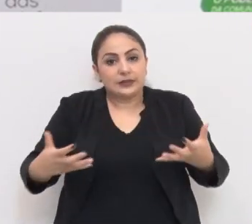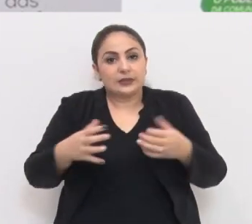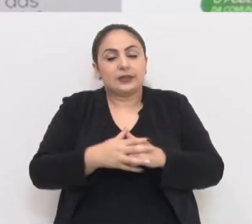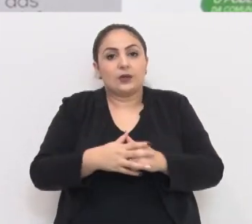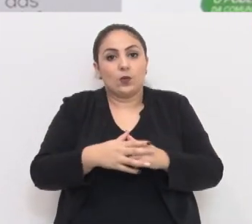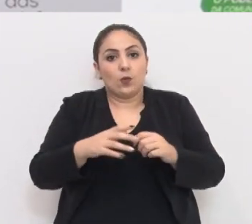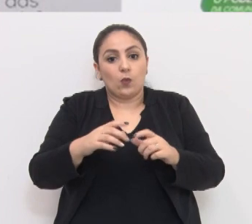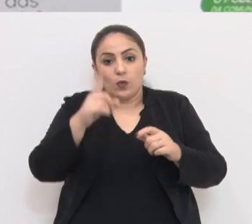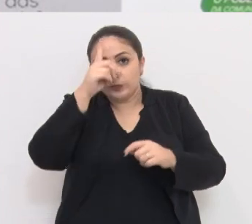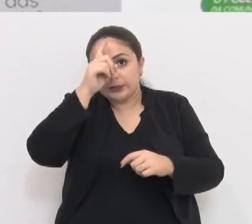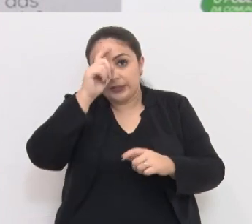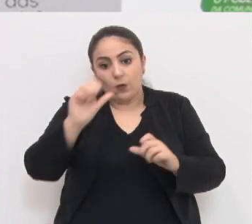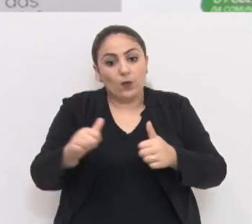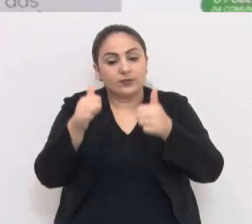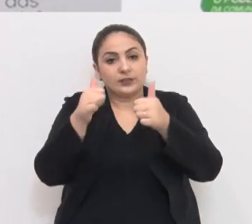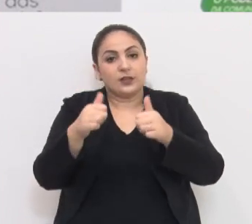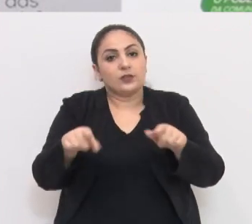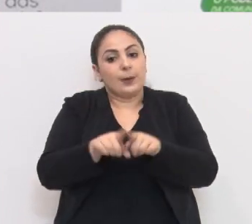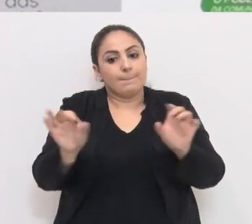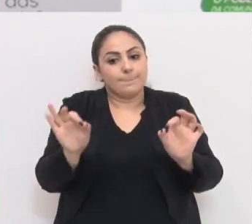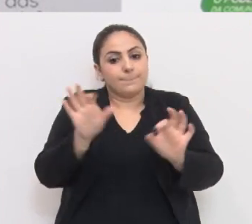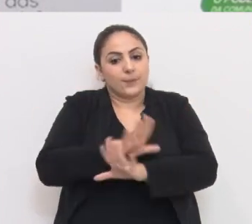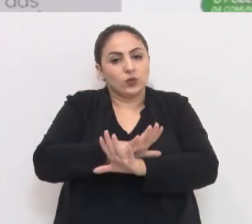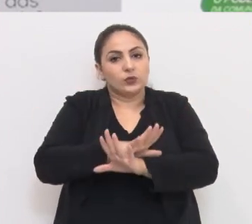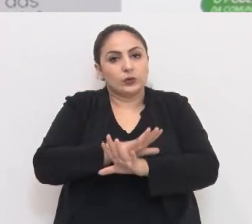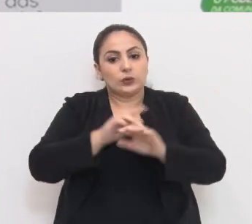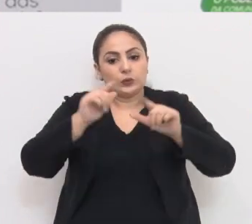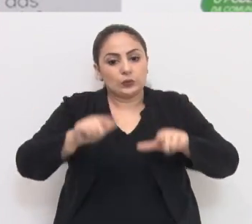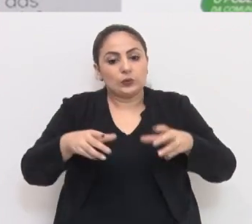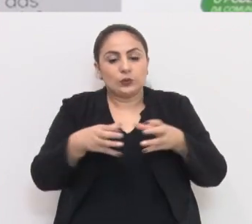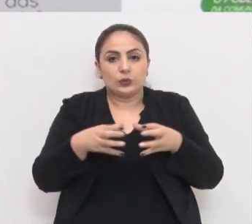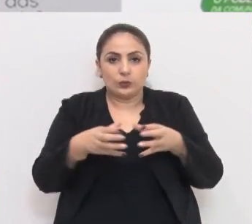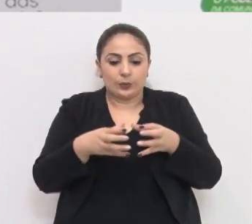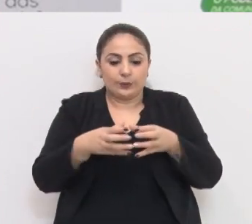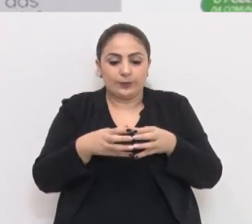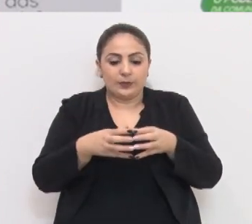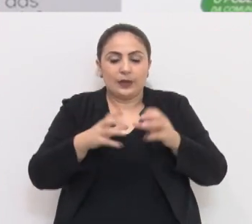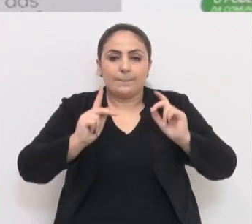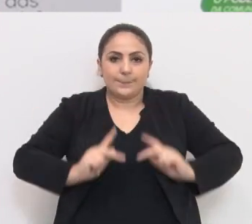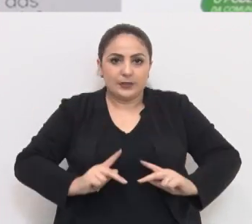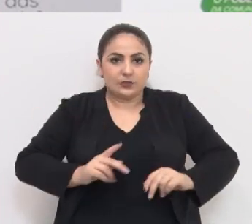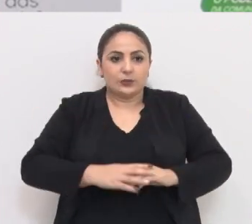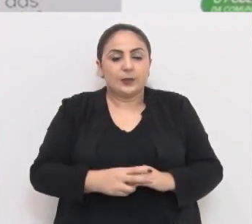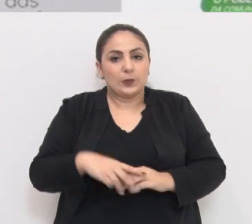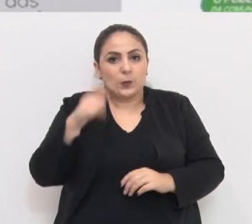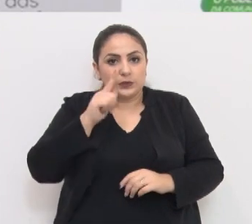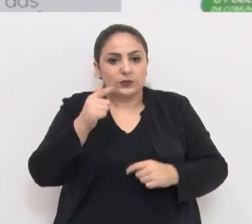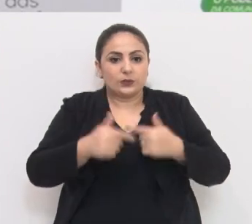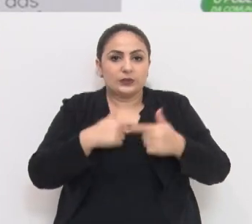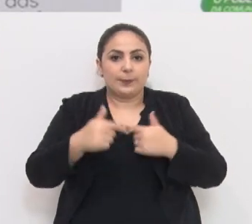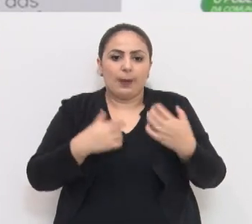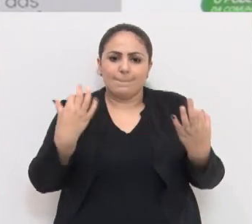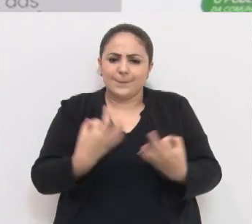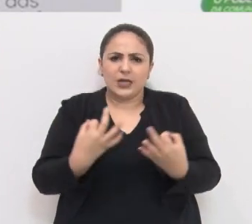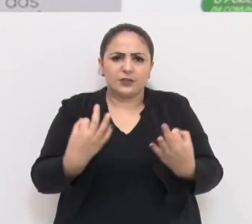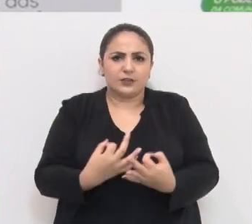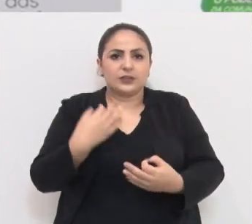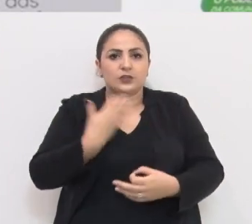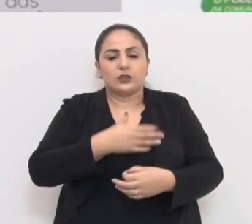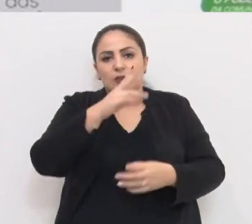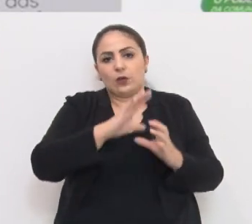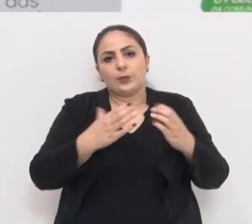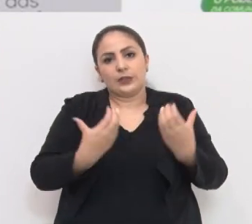vai crescer, o hospital vai se qualificar e vai estar preparado também no seu corpo físico de pessoas para prestar um serviço